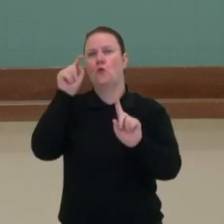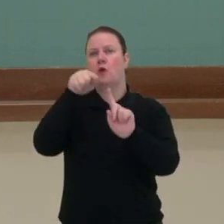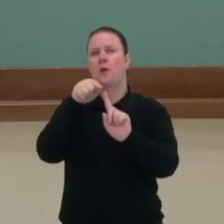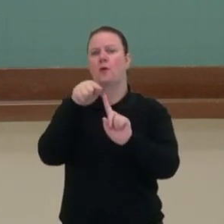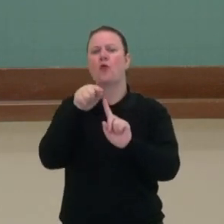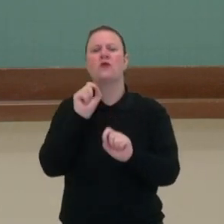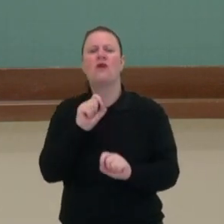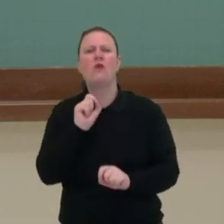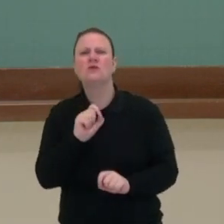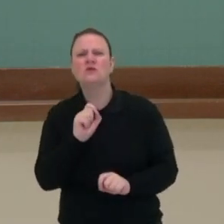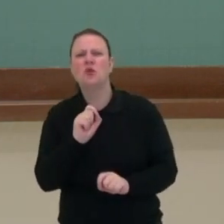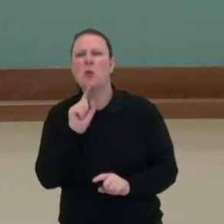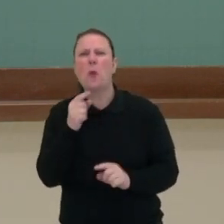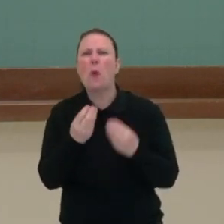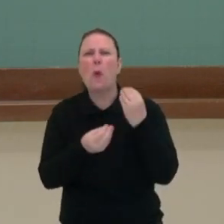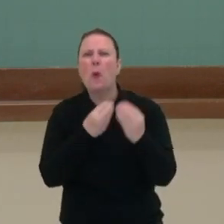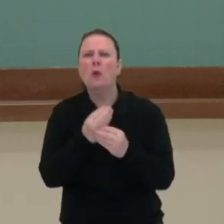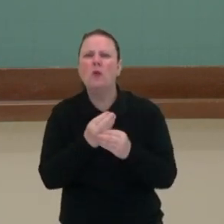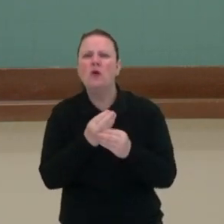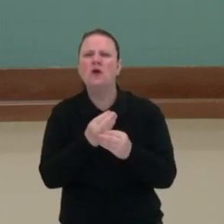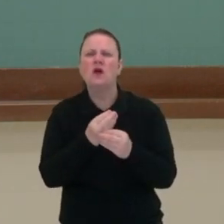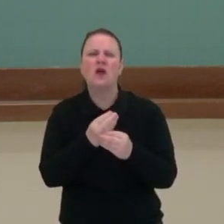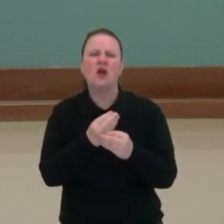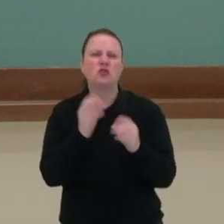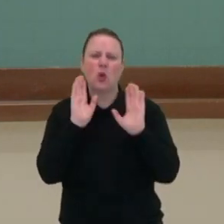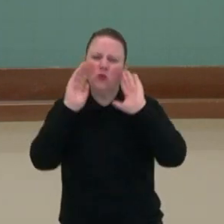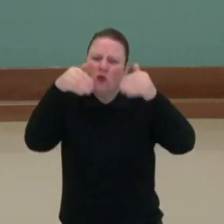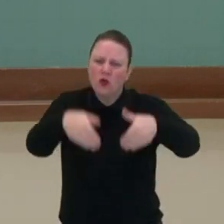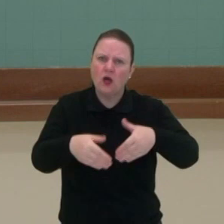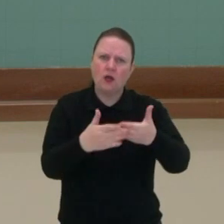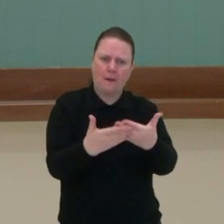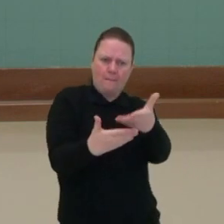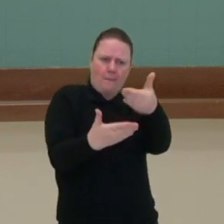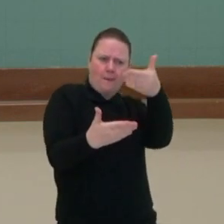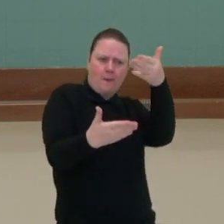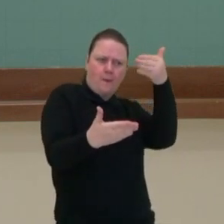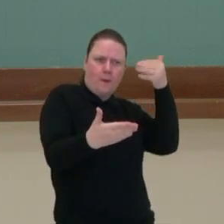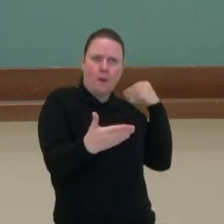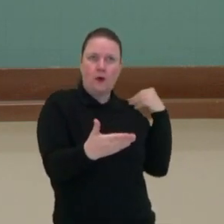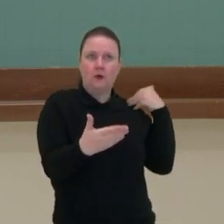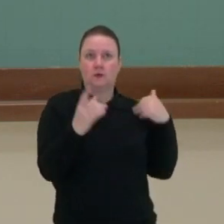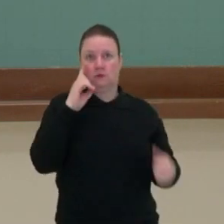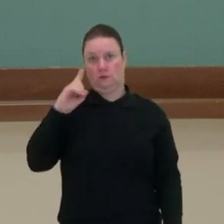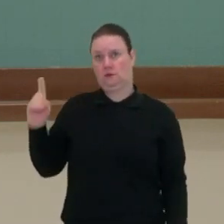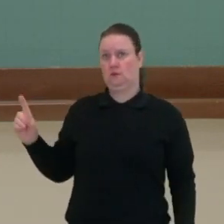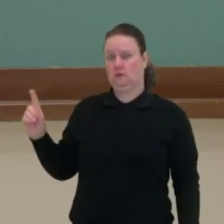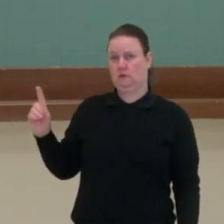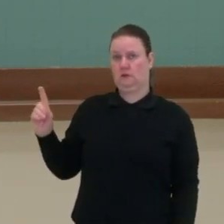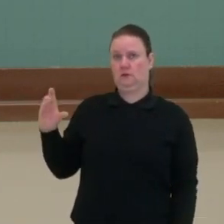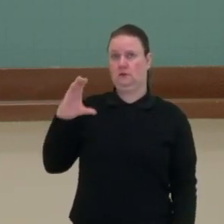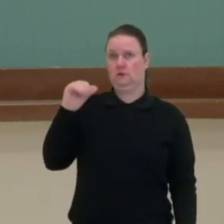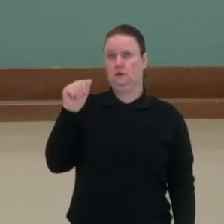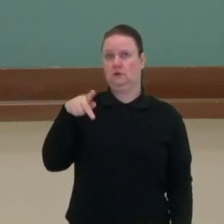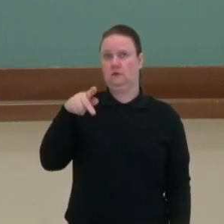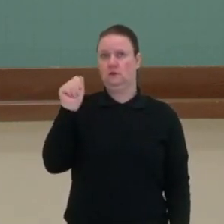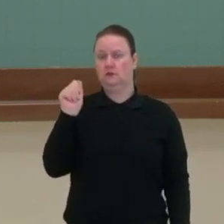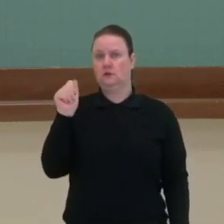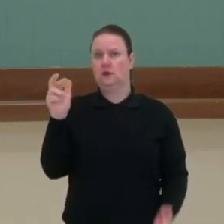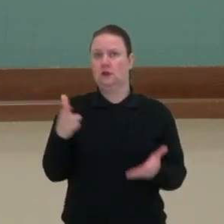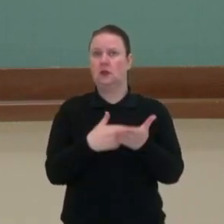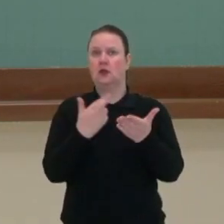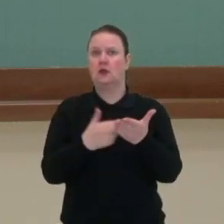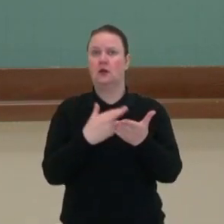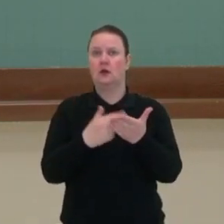ao passado? Para você tentar entender isso um pouco melhor, está na sua tela a capa da revista Isto É,